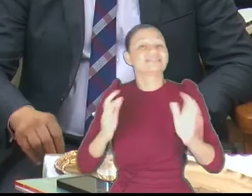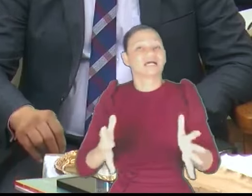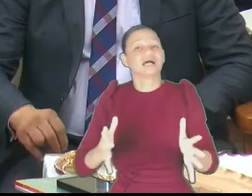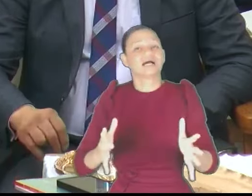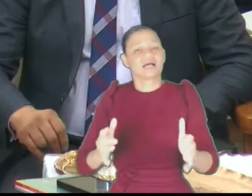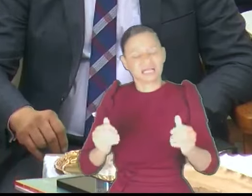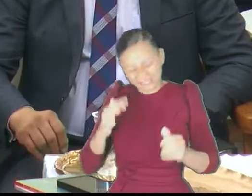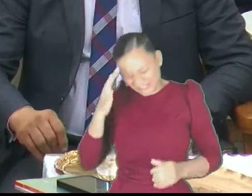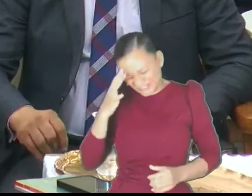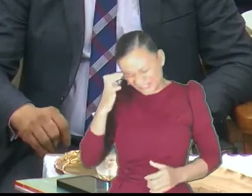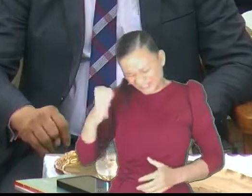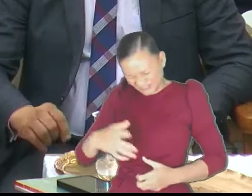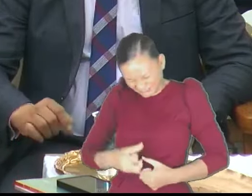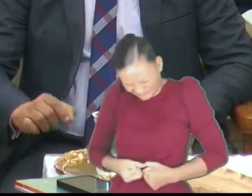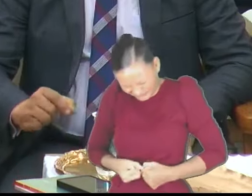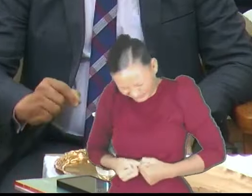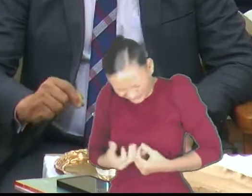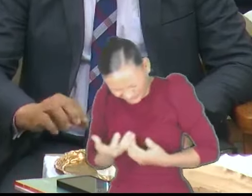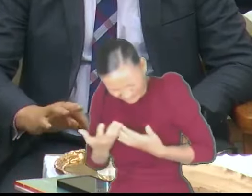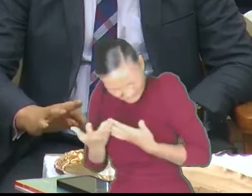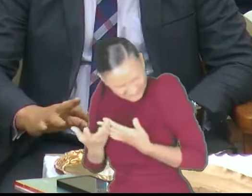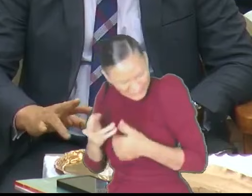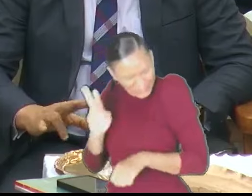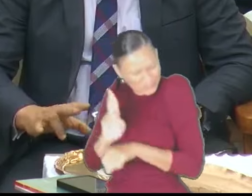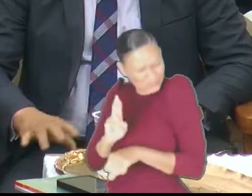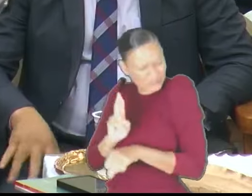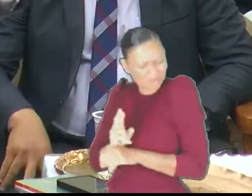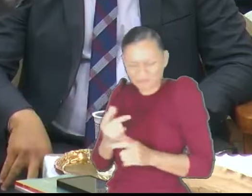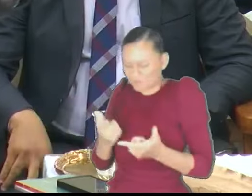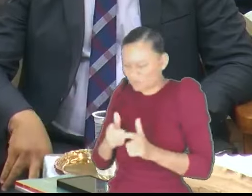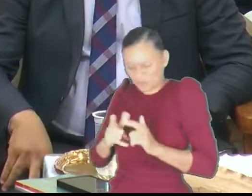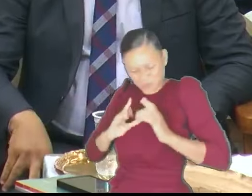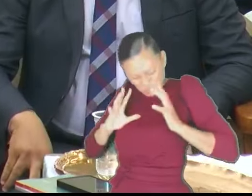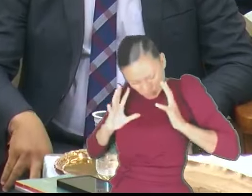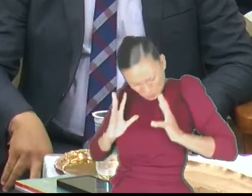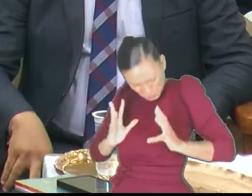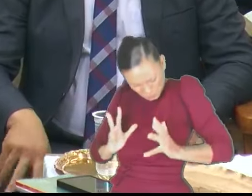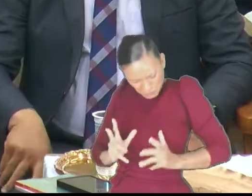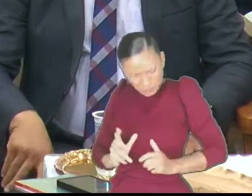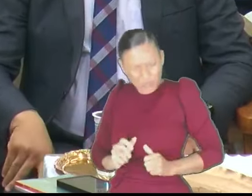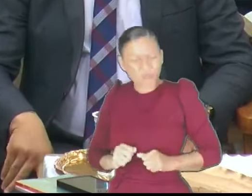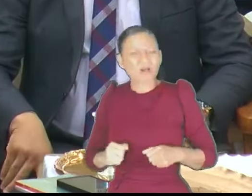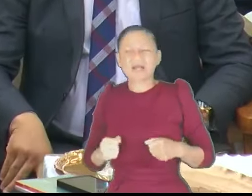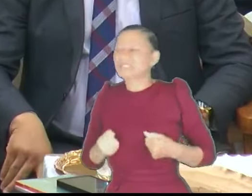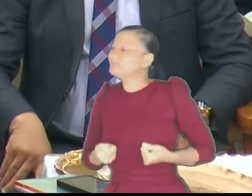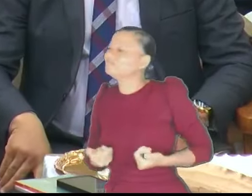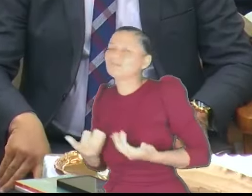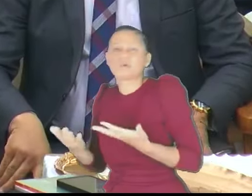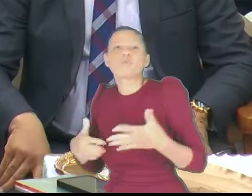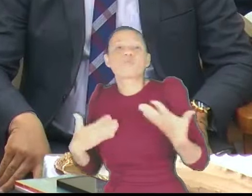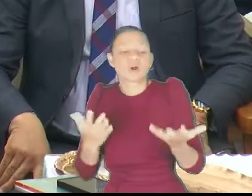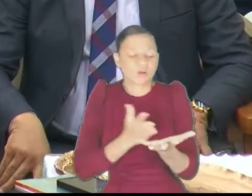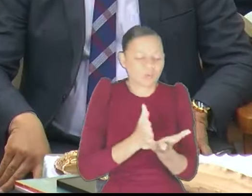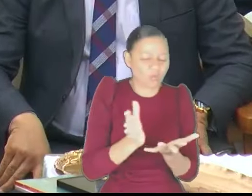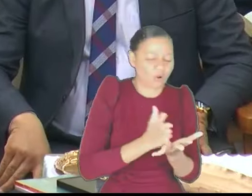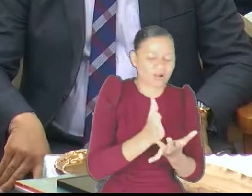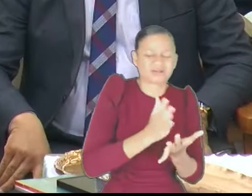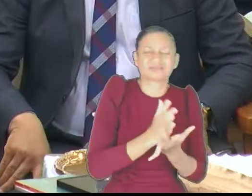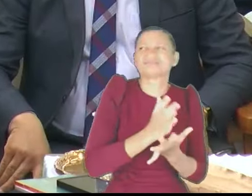de entrega sem reserva. Em qual área da sua vida nesta noite você entrou aqui dizendo: